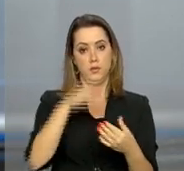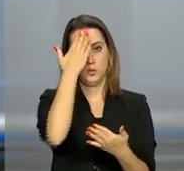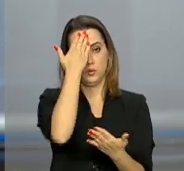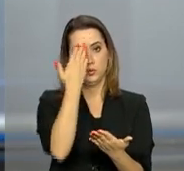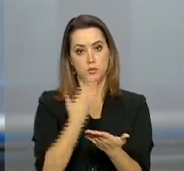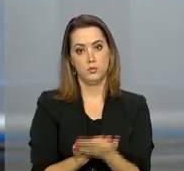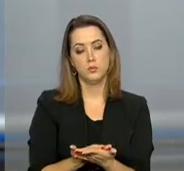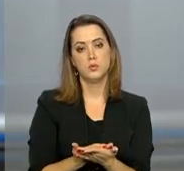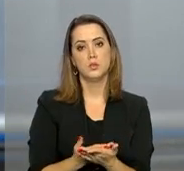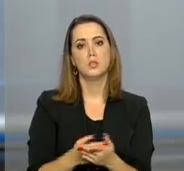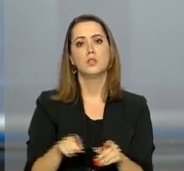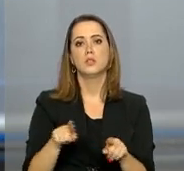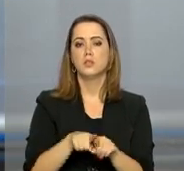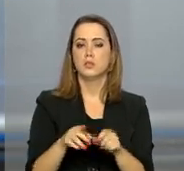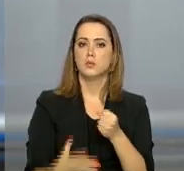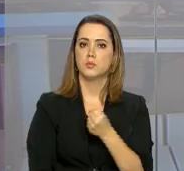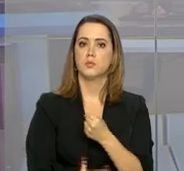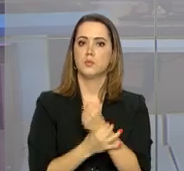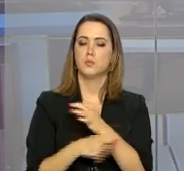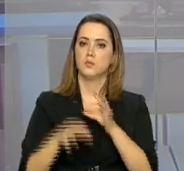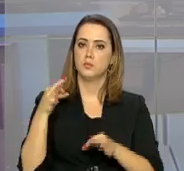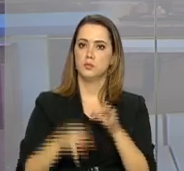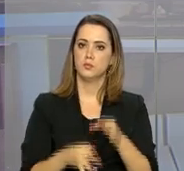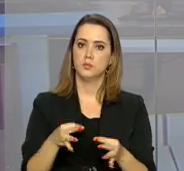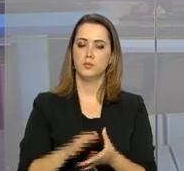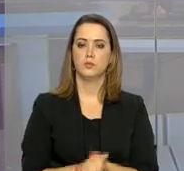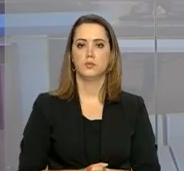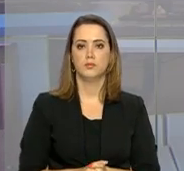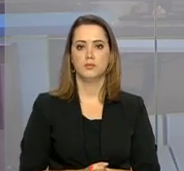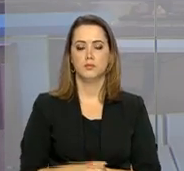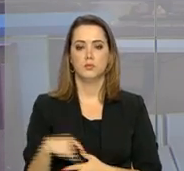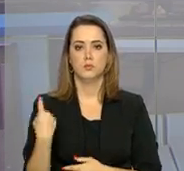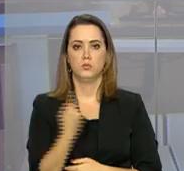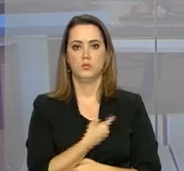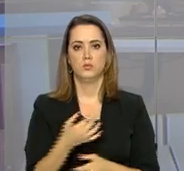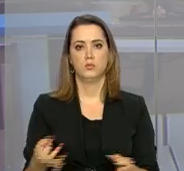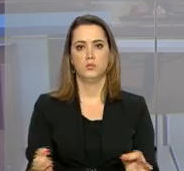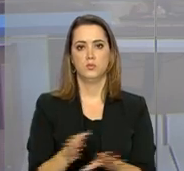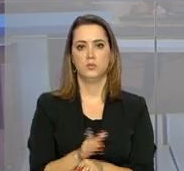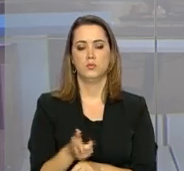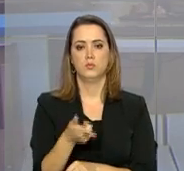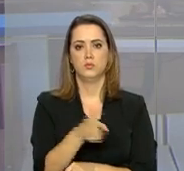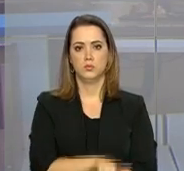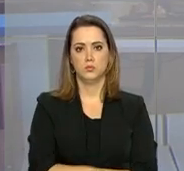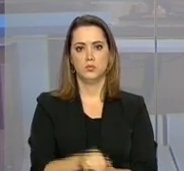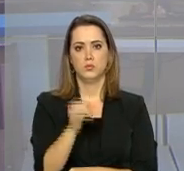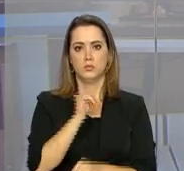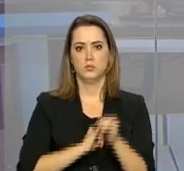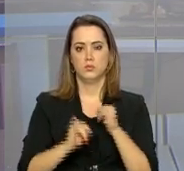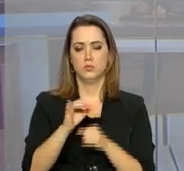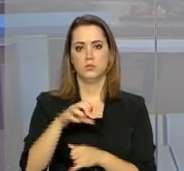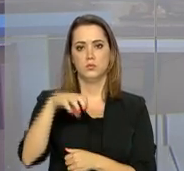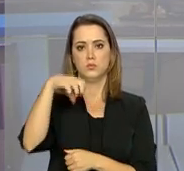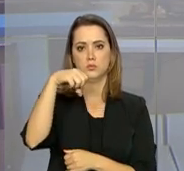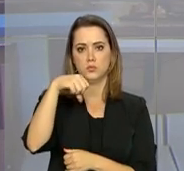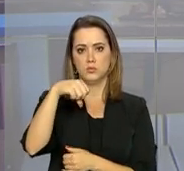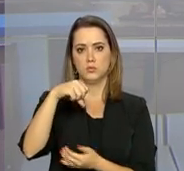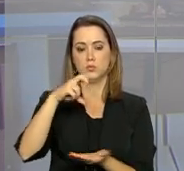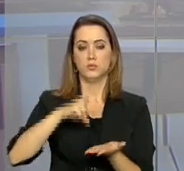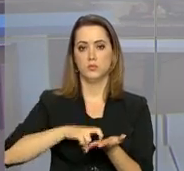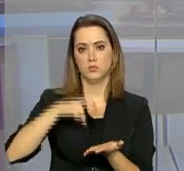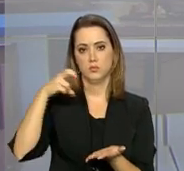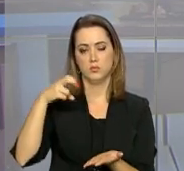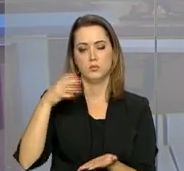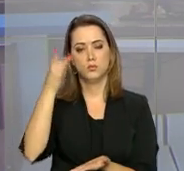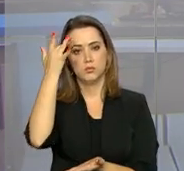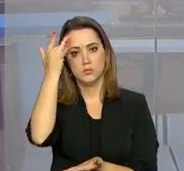confiança e da segurança jurídica. Nós ficamos por aqui. Voltamos a qualquer momento com outras informações ou amanhã,